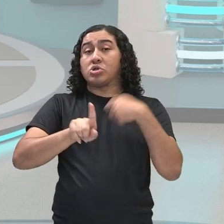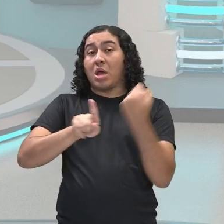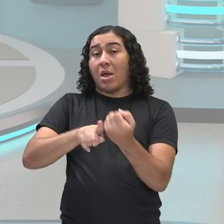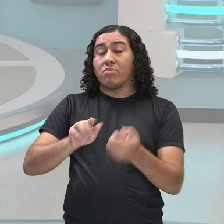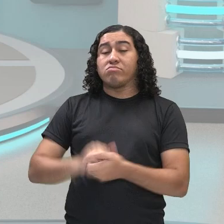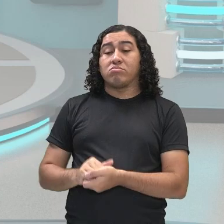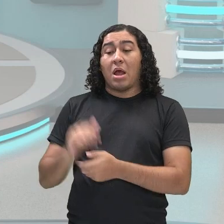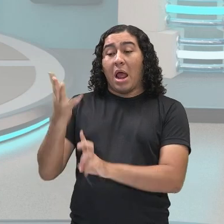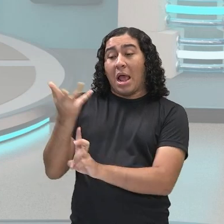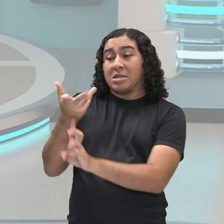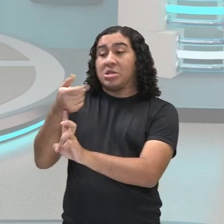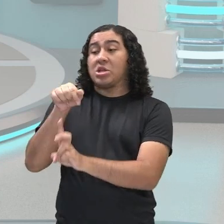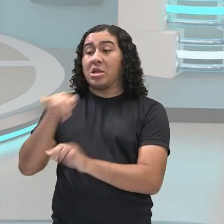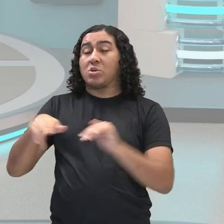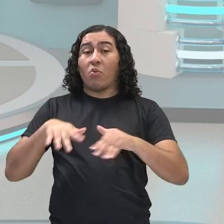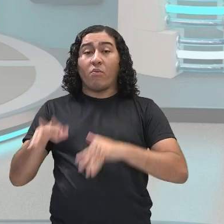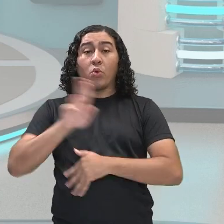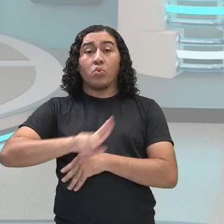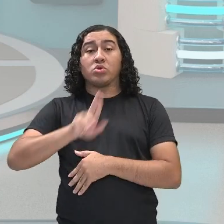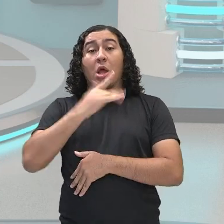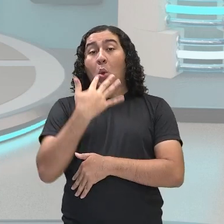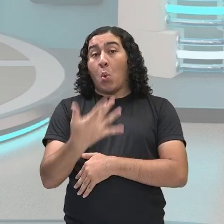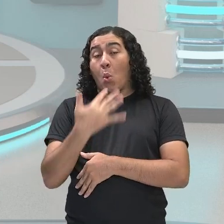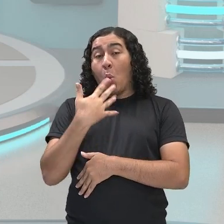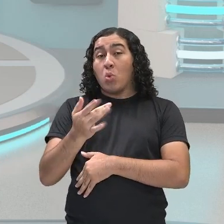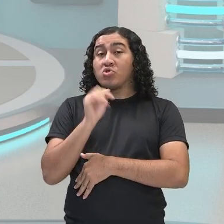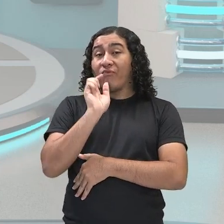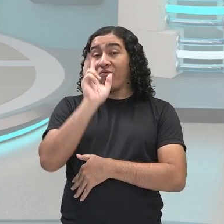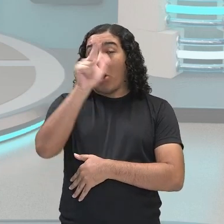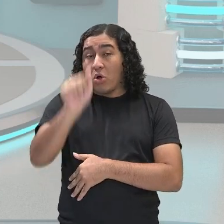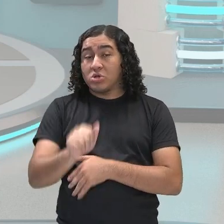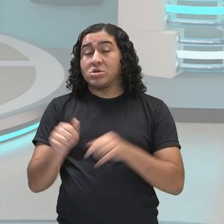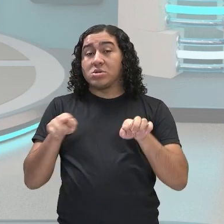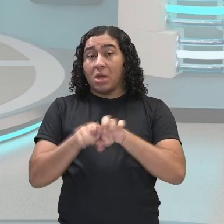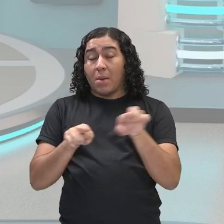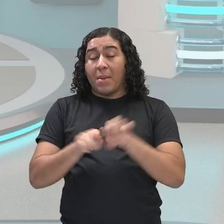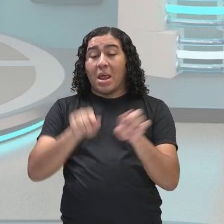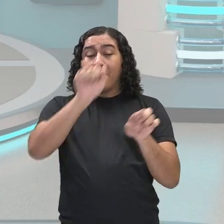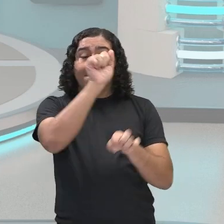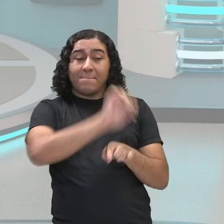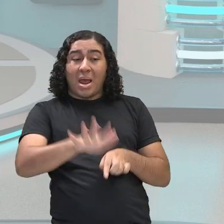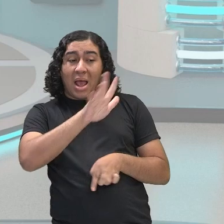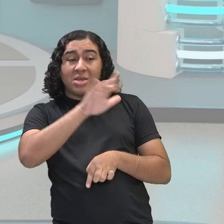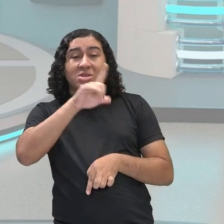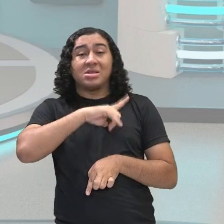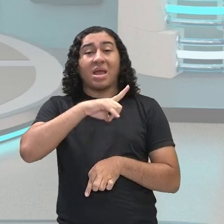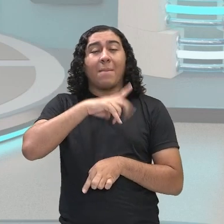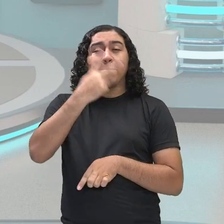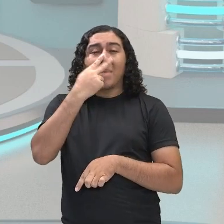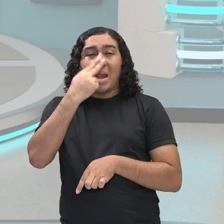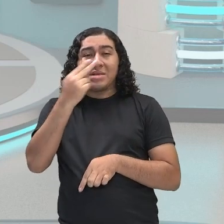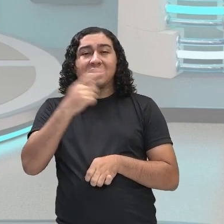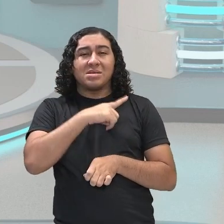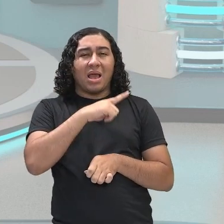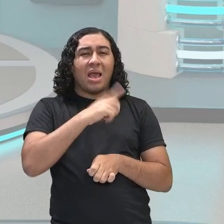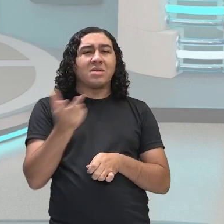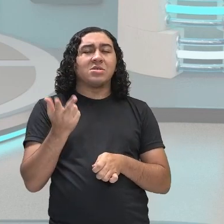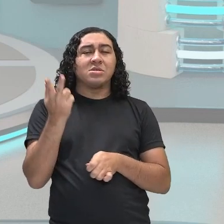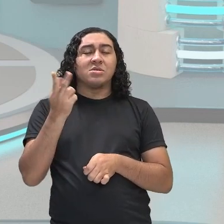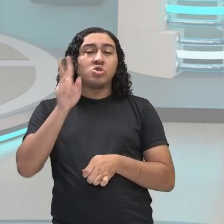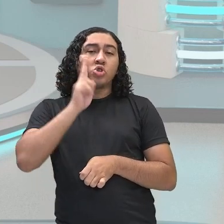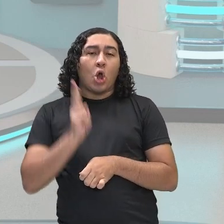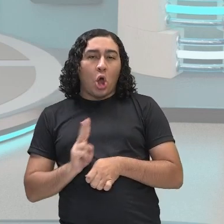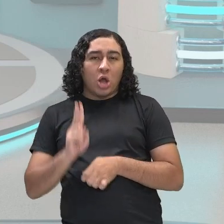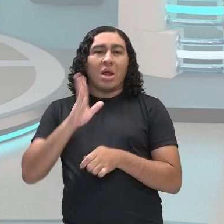artistas desse movimento, eles usavam cores vibrantes, imagens com visual de histórias em quadrinhos. Olha a referência que eles fazem, né,